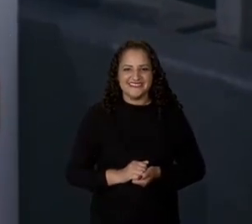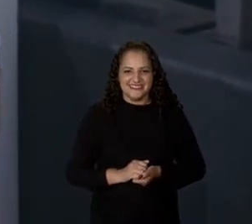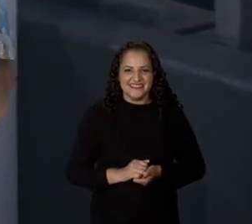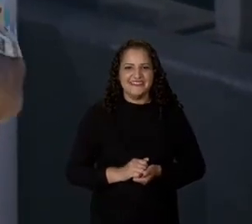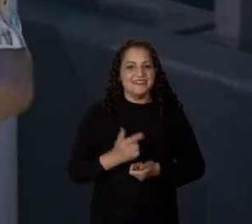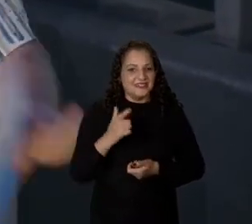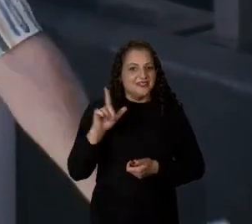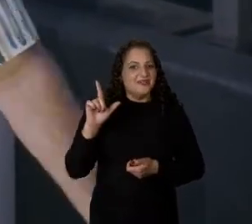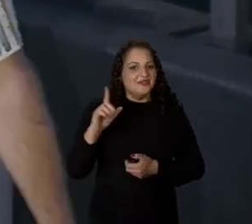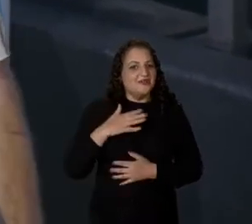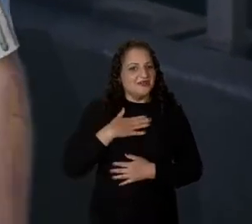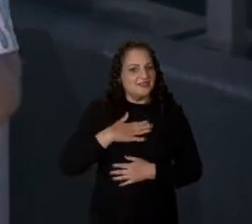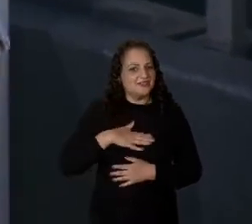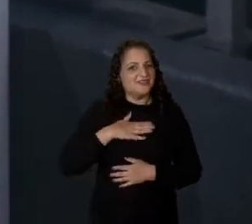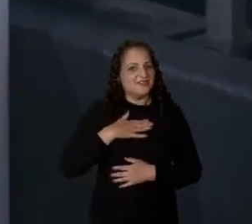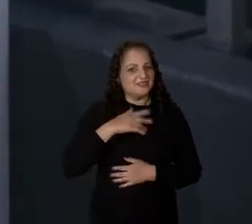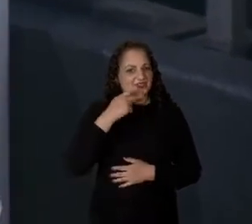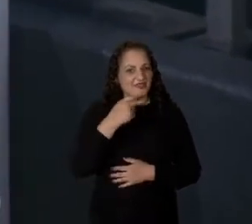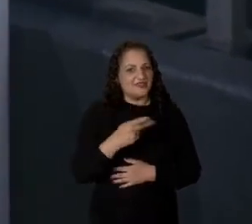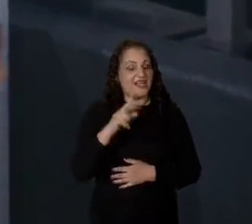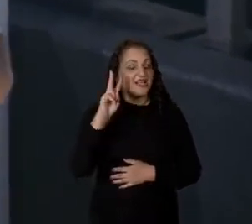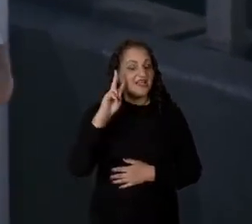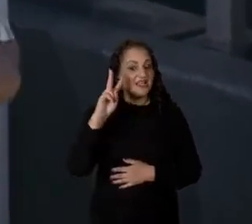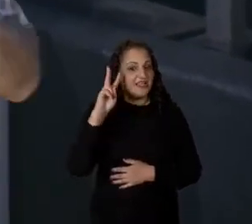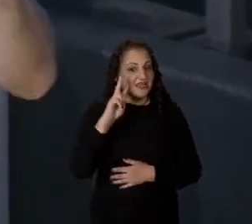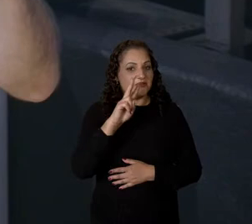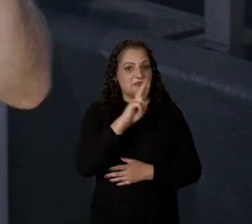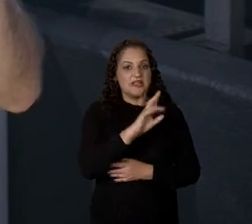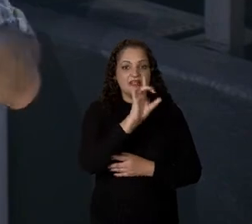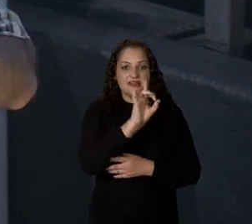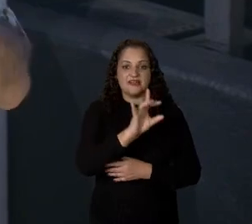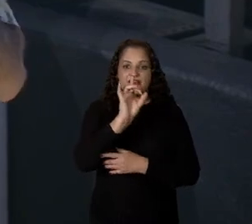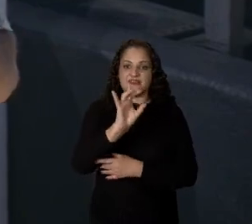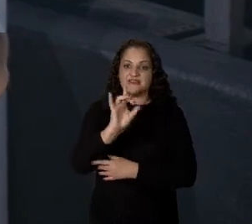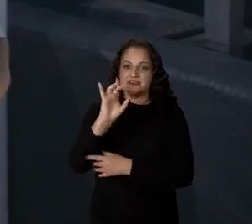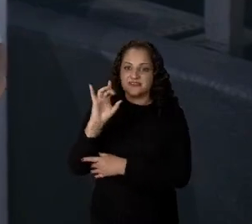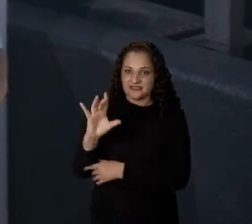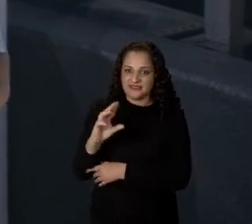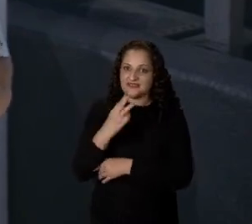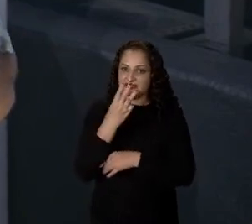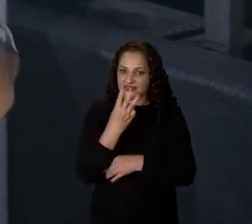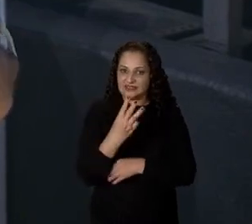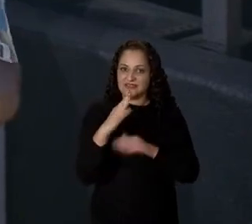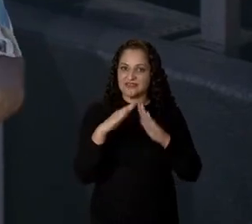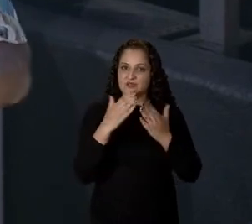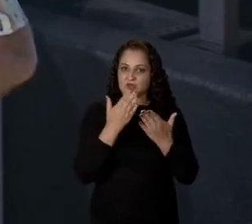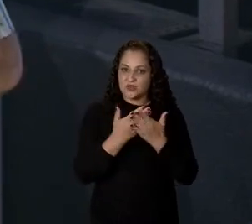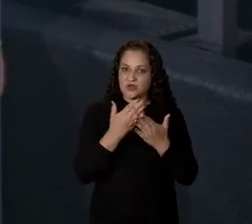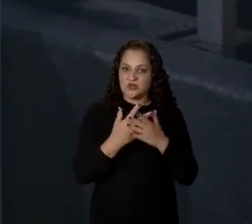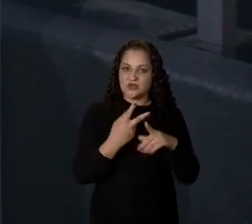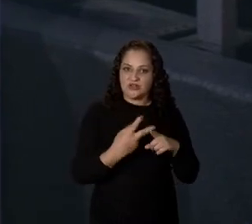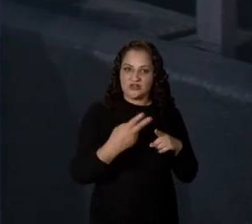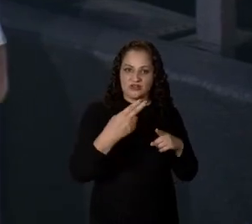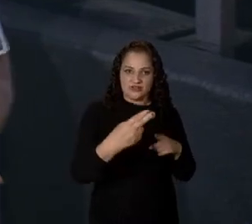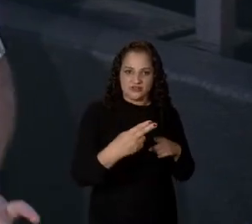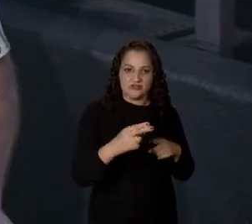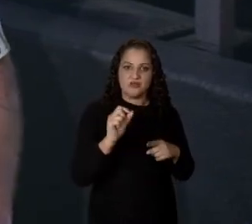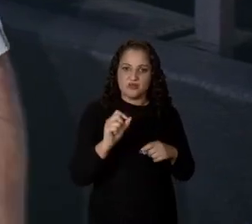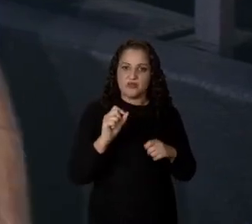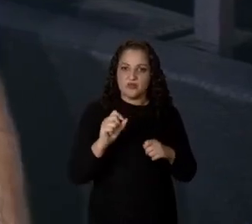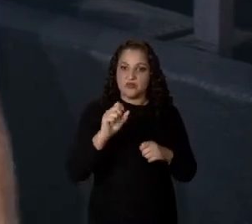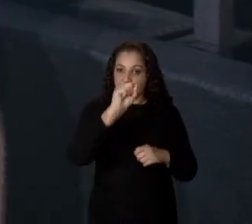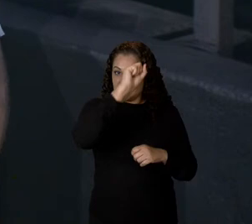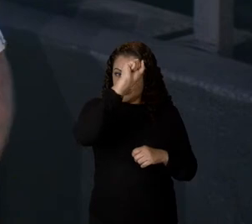Tem uma outra parte que eu tenho que falar aqui. Vale lembrar que cada uma das 3 escolas vencedoras vai levar 2 Smart TV